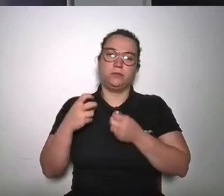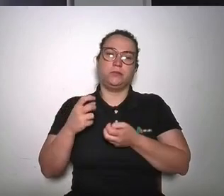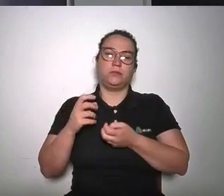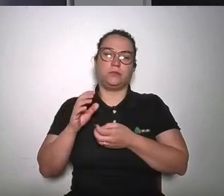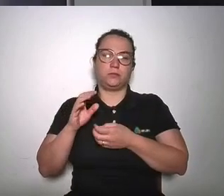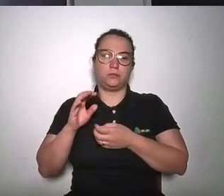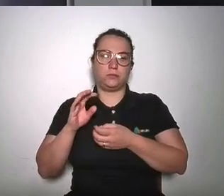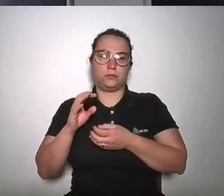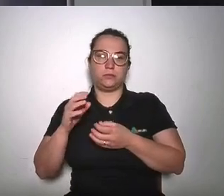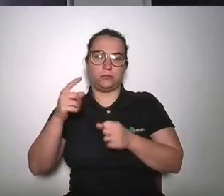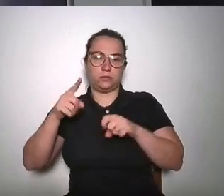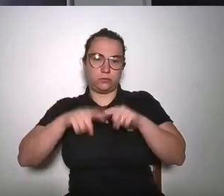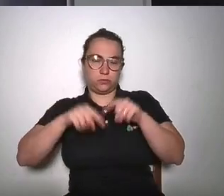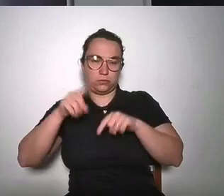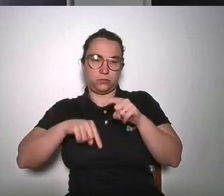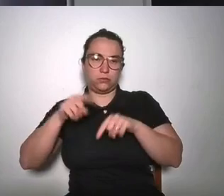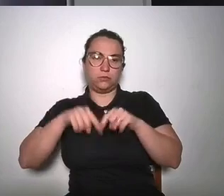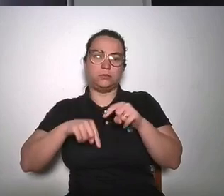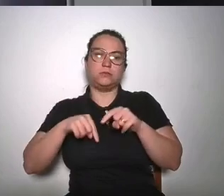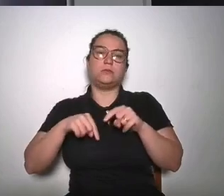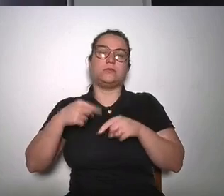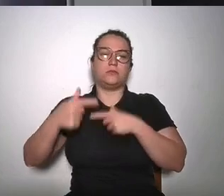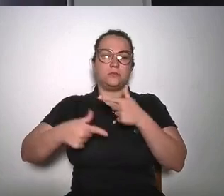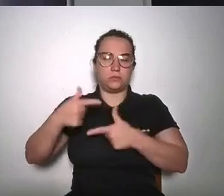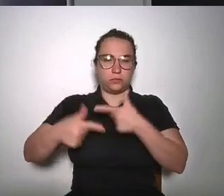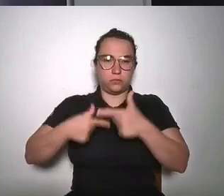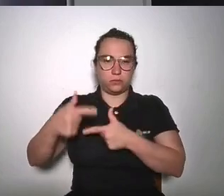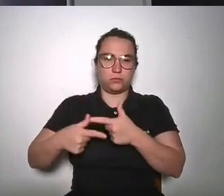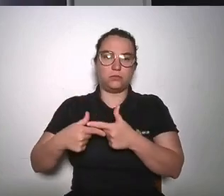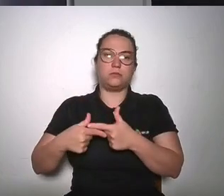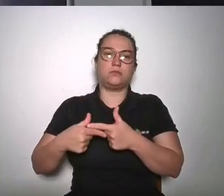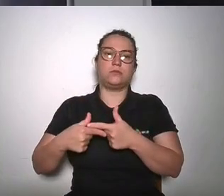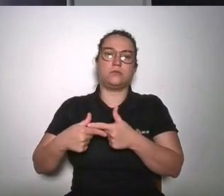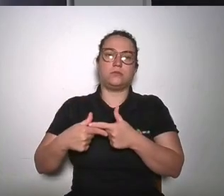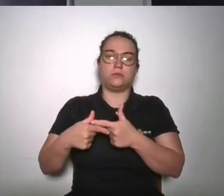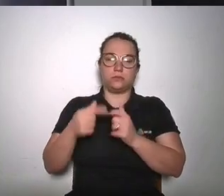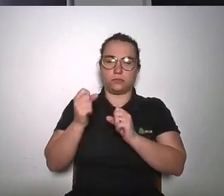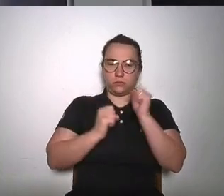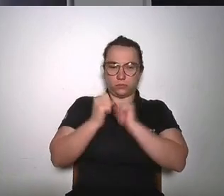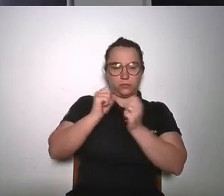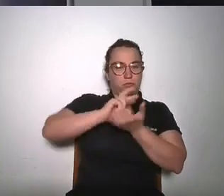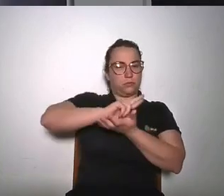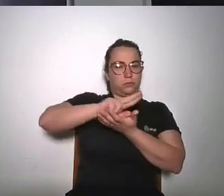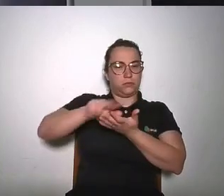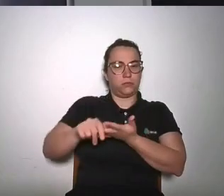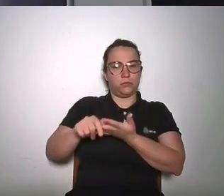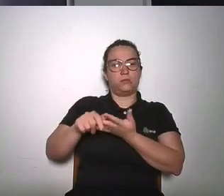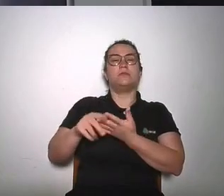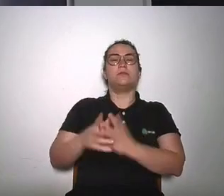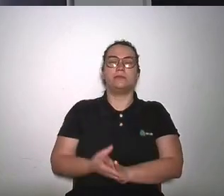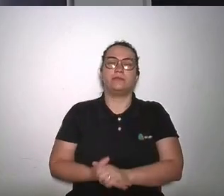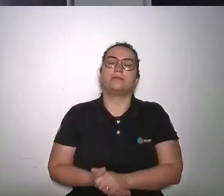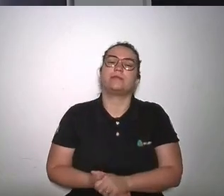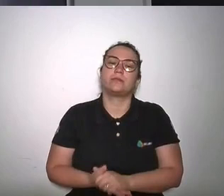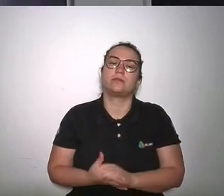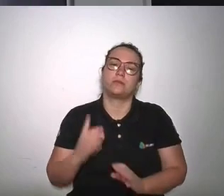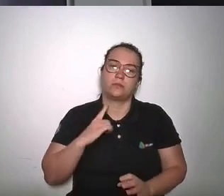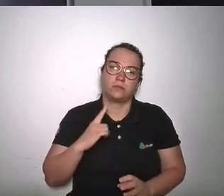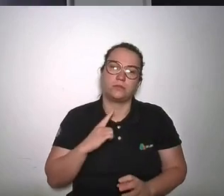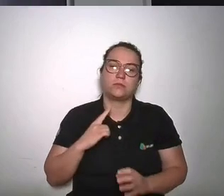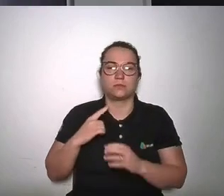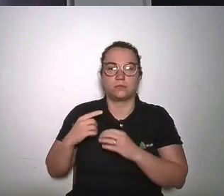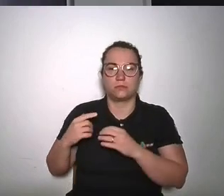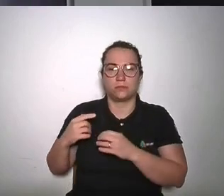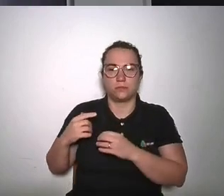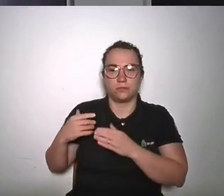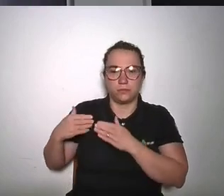receitas patrimoniais, receitas de serviço, receitas de industrial e outras receitas correntes, através de receitas correntes